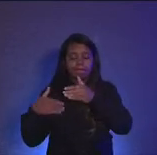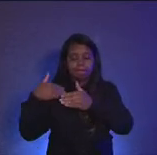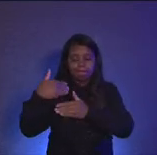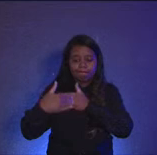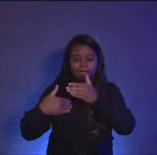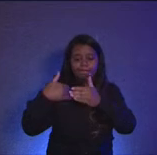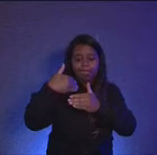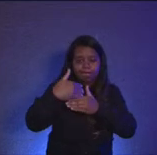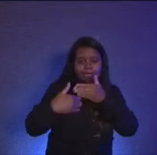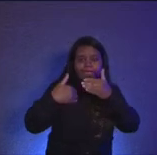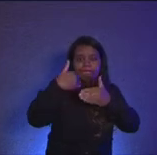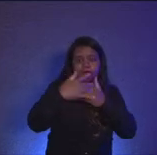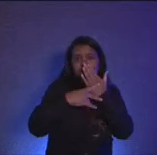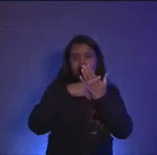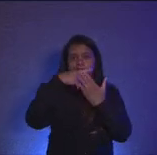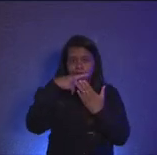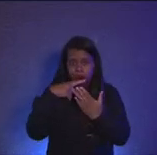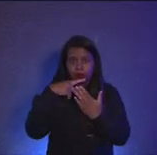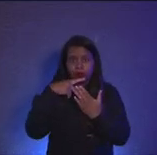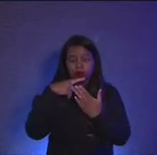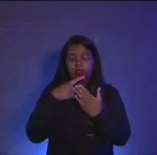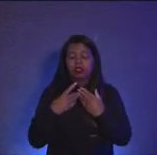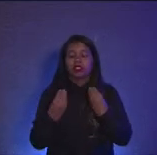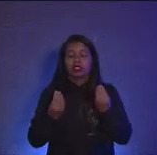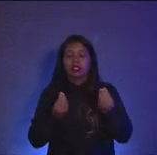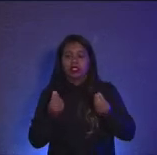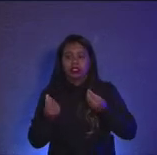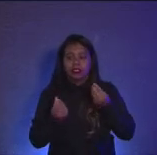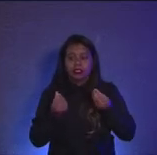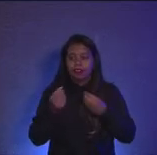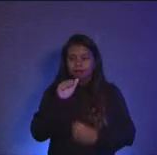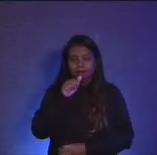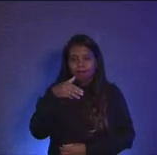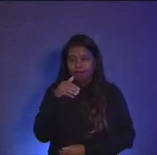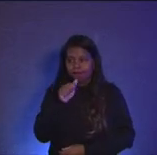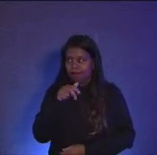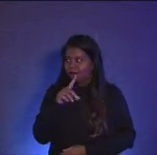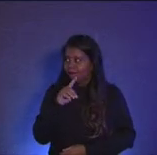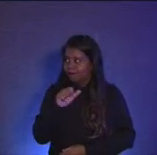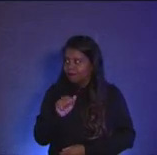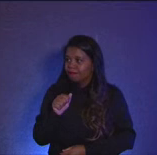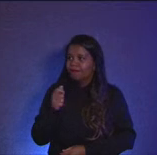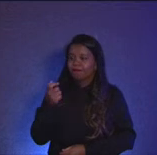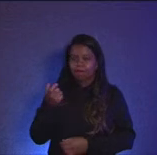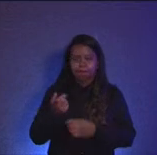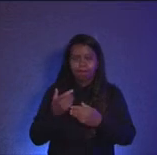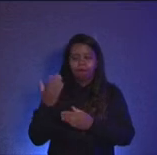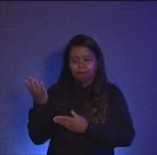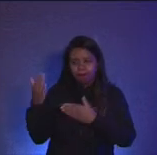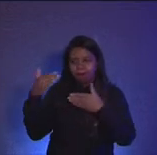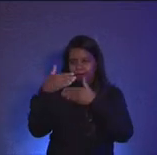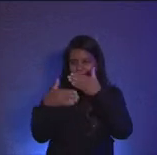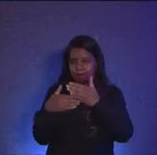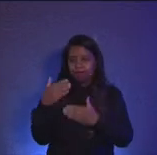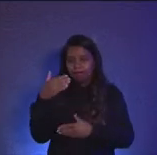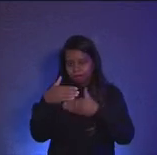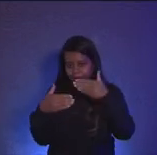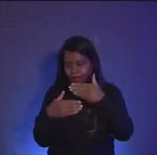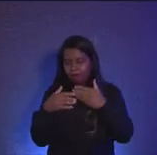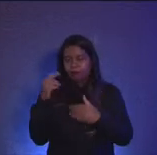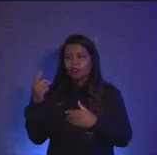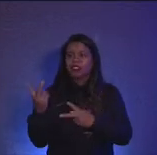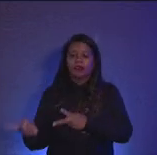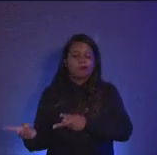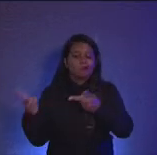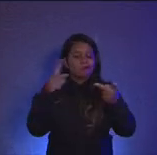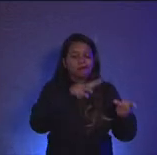para tocar esse projeto, a gente fazia, a Amanda, na verdade, que está aí no slide, fazia muitas e muitas transcrições de